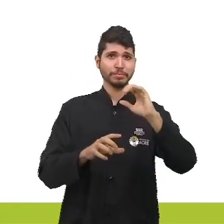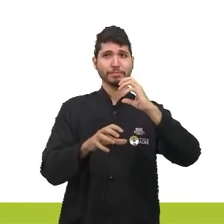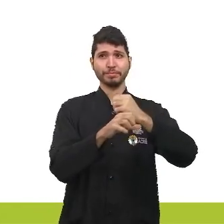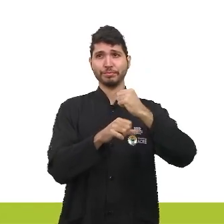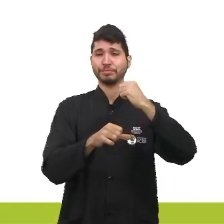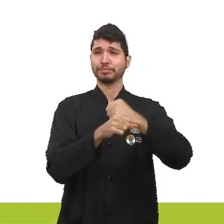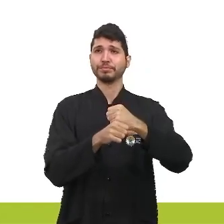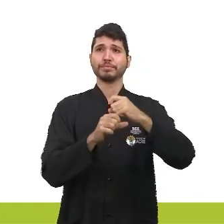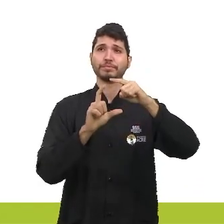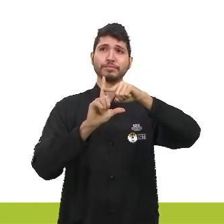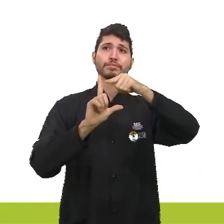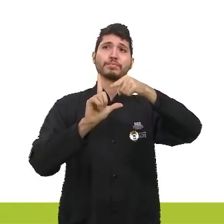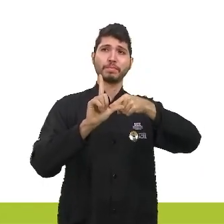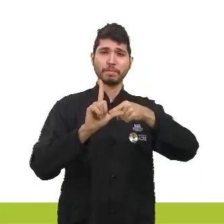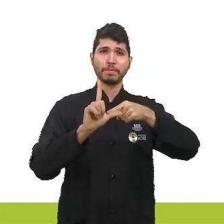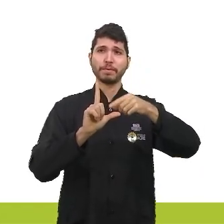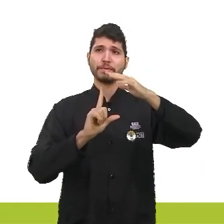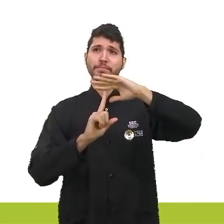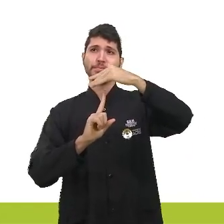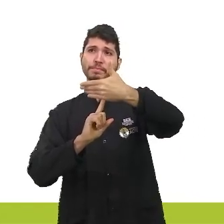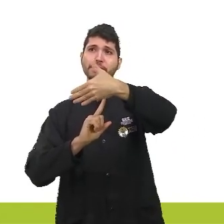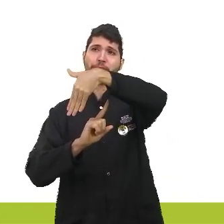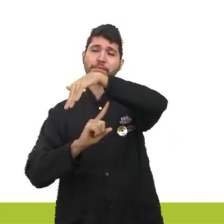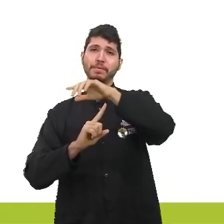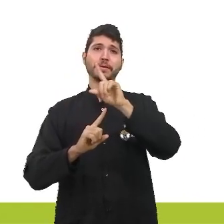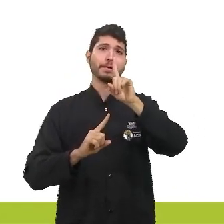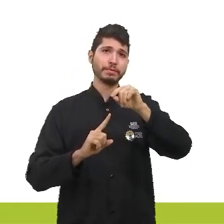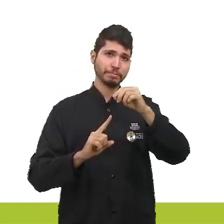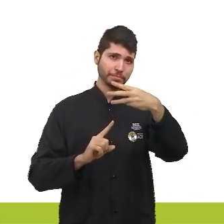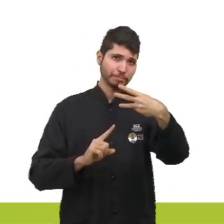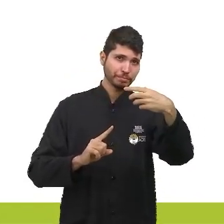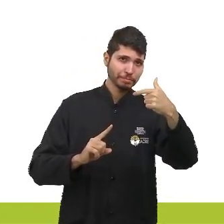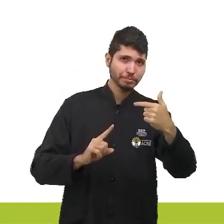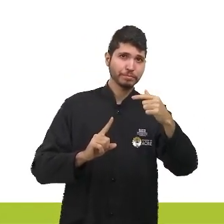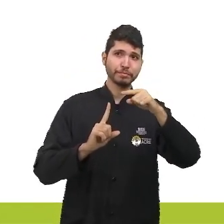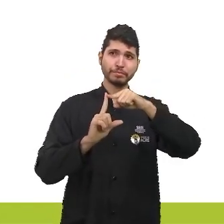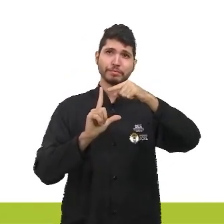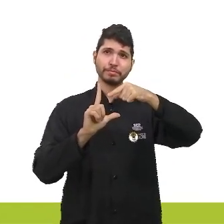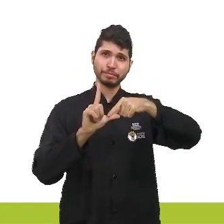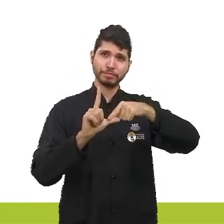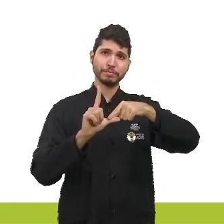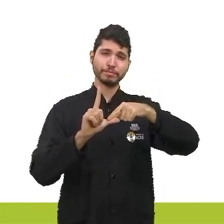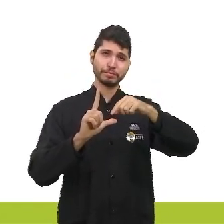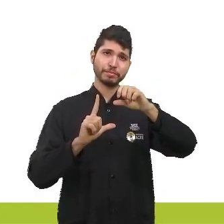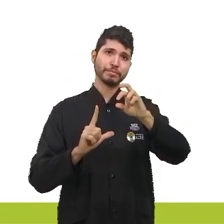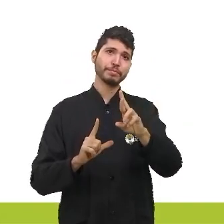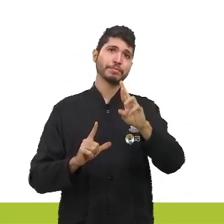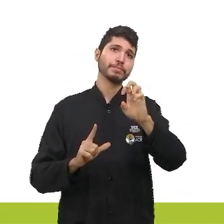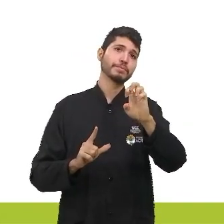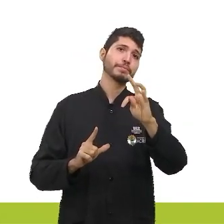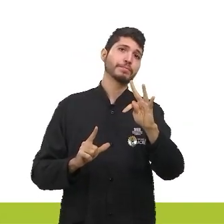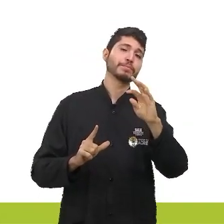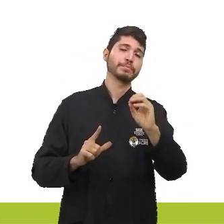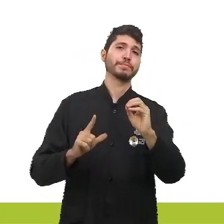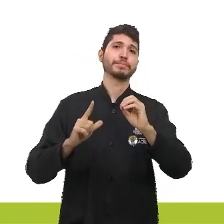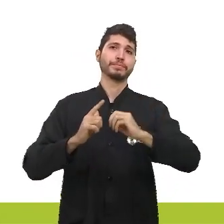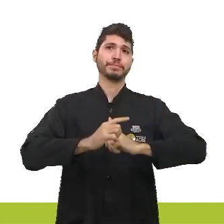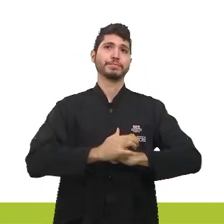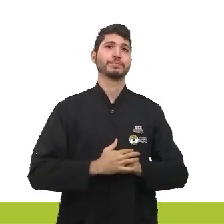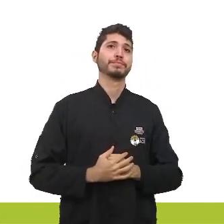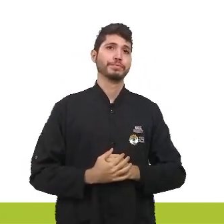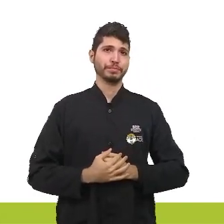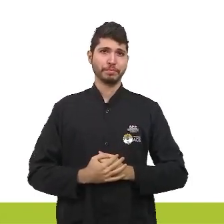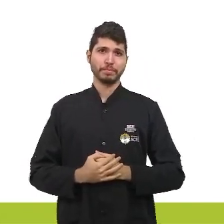a 32 vezes 90, porque 32R. Eu vou tirar esse